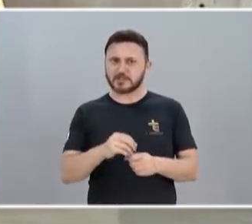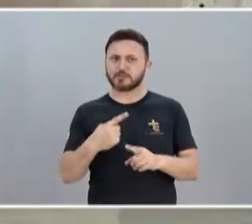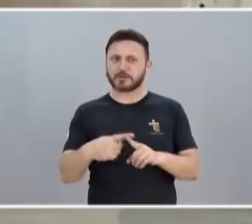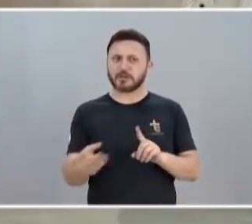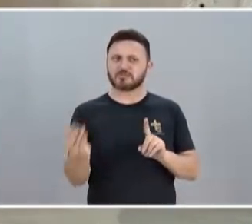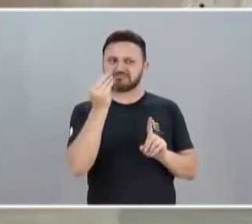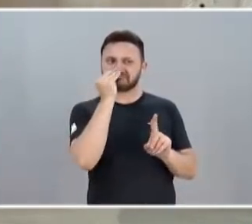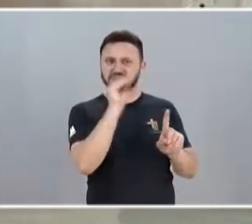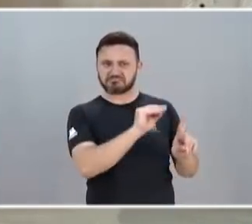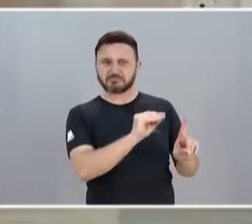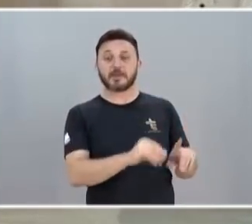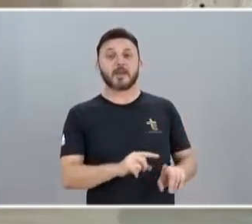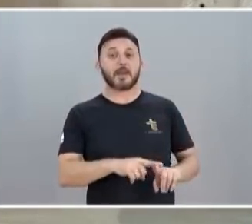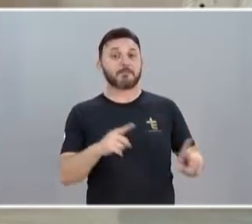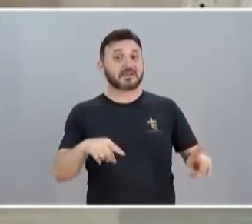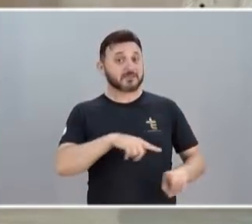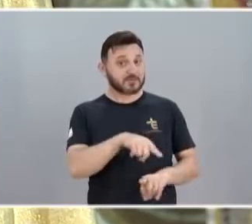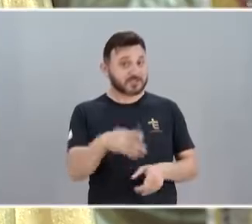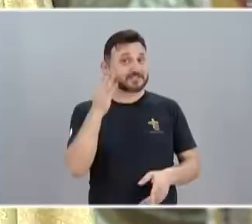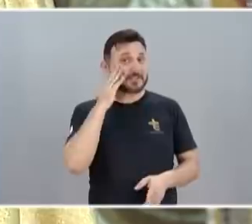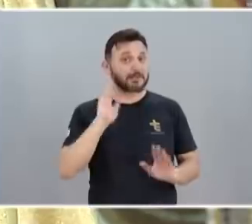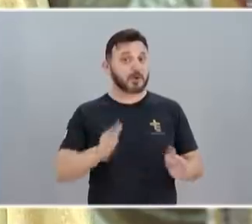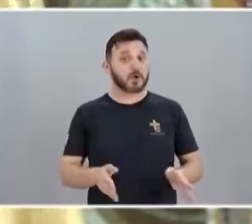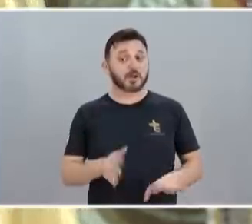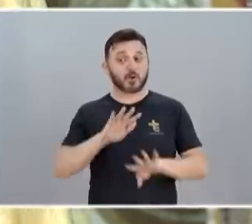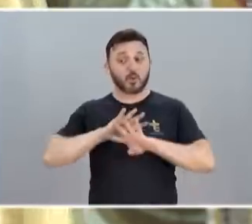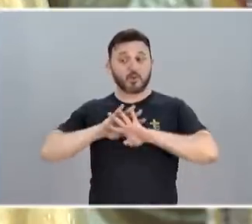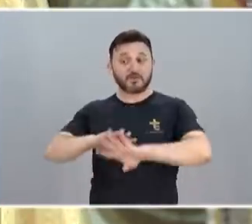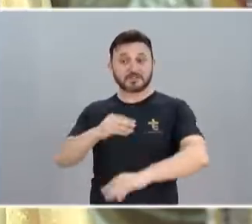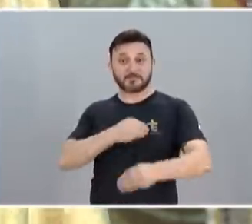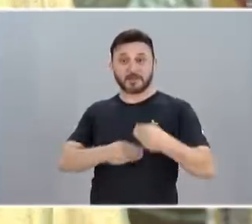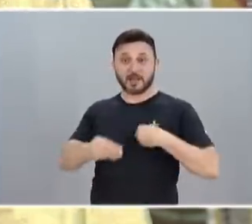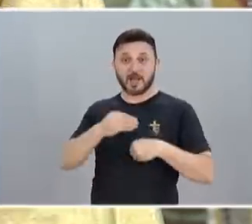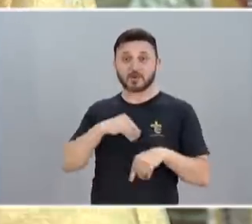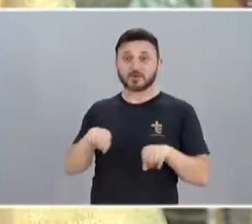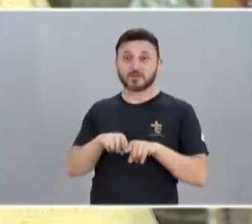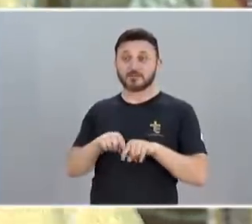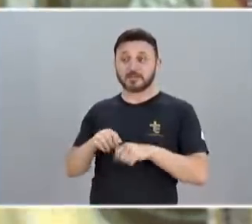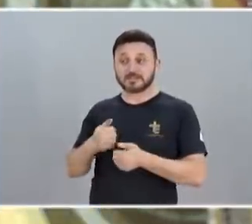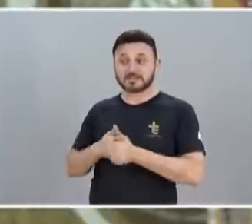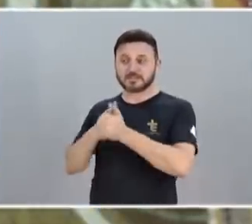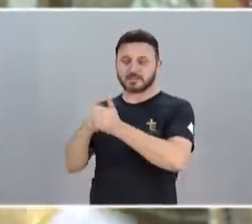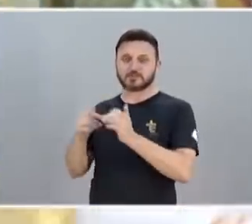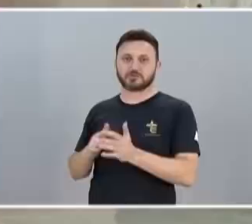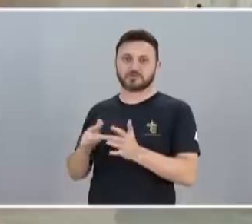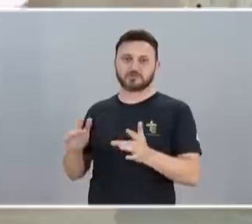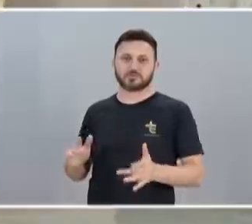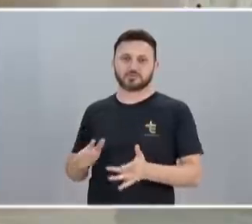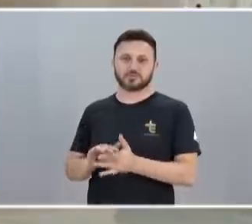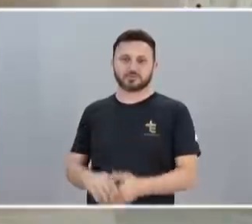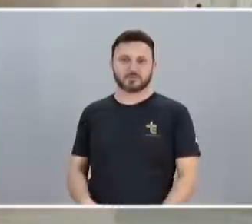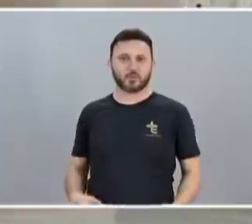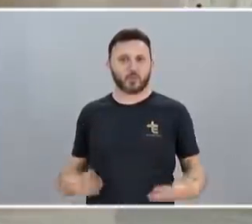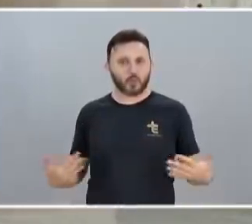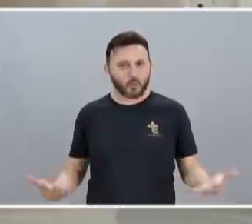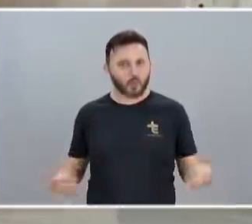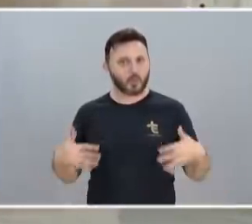sabem, confessem seus pecados e convertam-se para Jesus. Caramba!